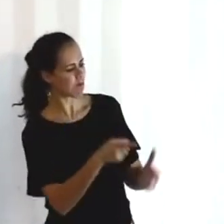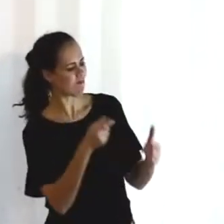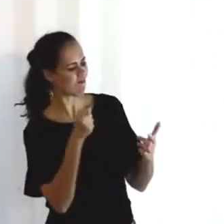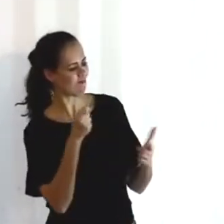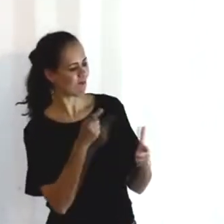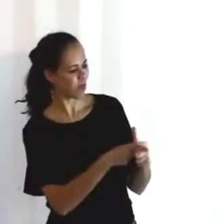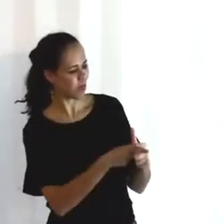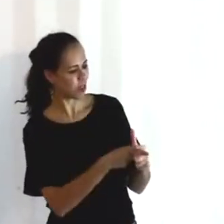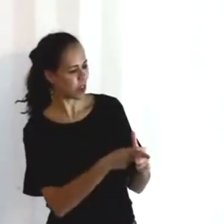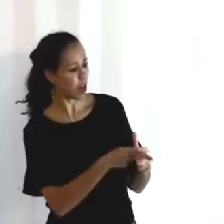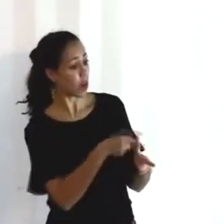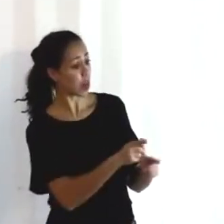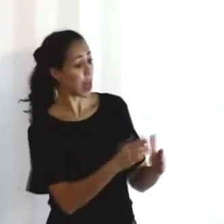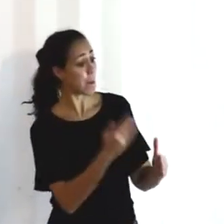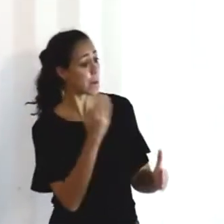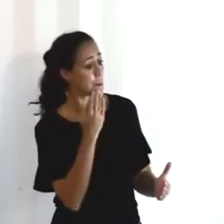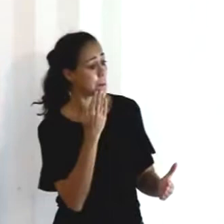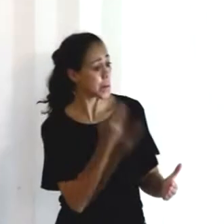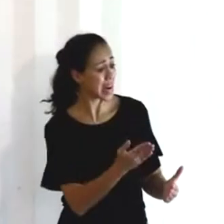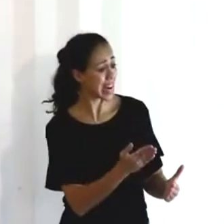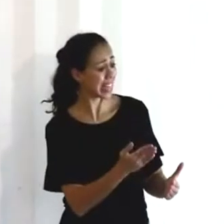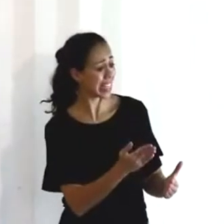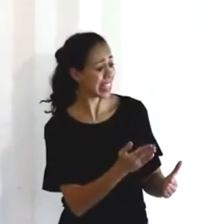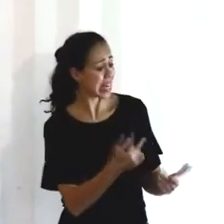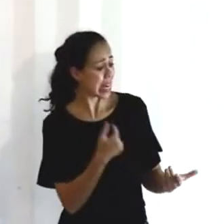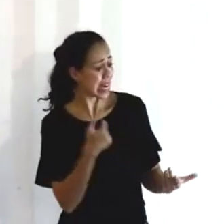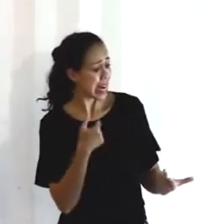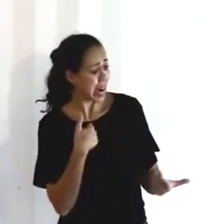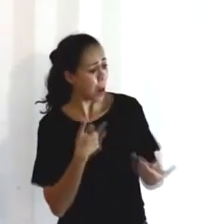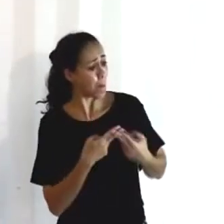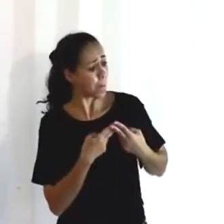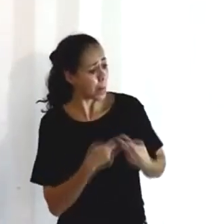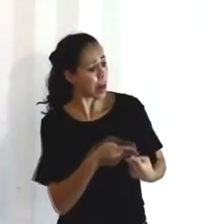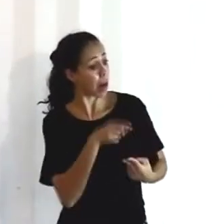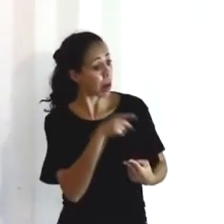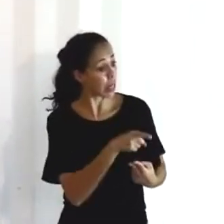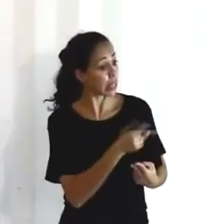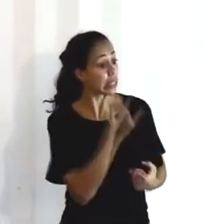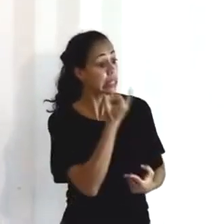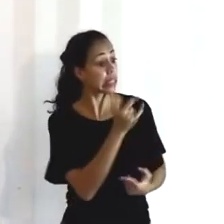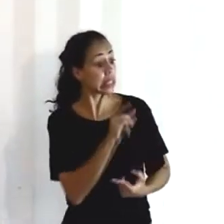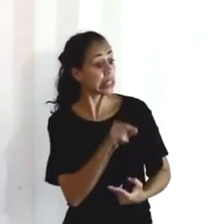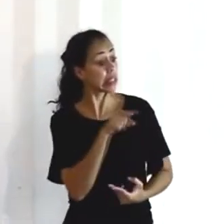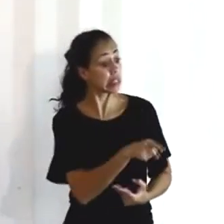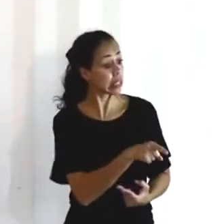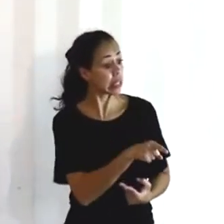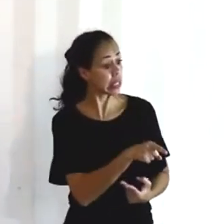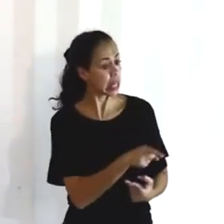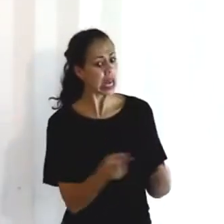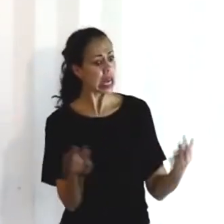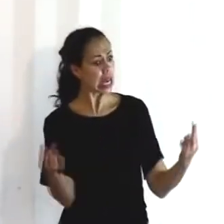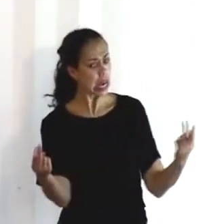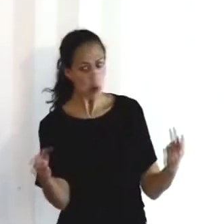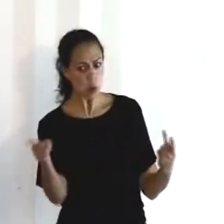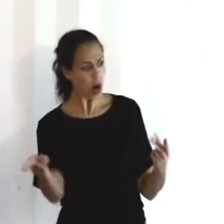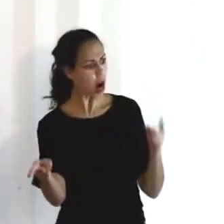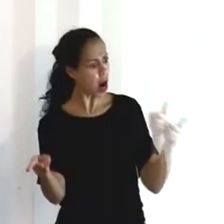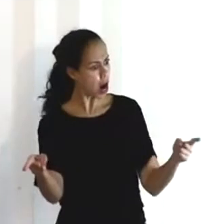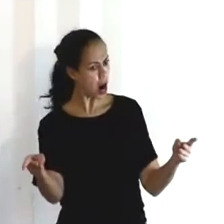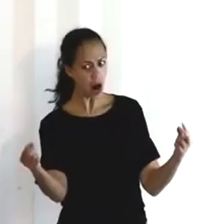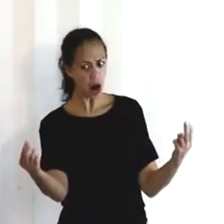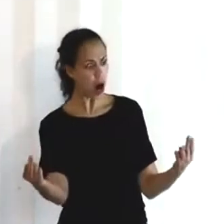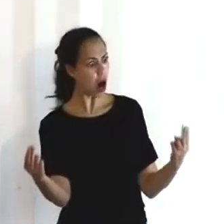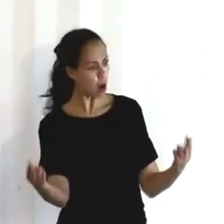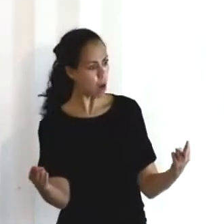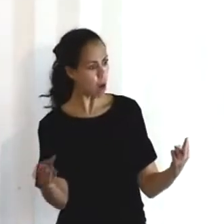suplicaste. Não devias tu, igualmente, compadecer-te do teu conservo, como também eu me compadeci